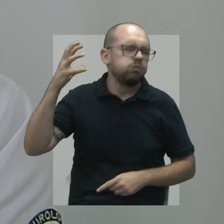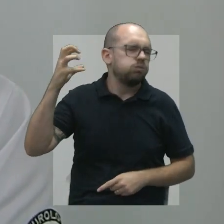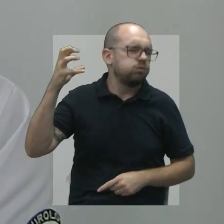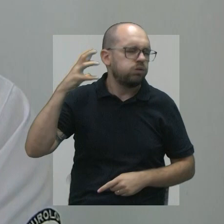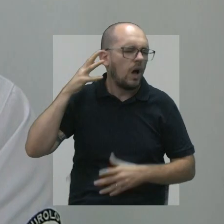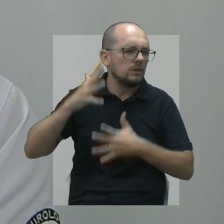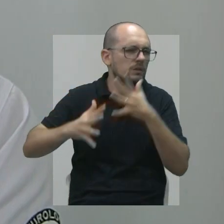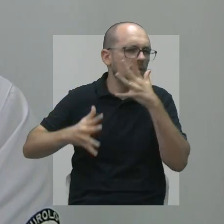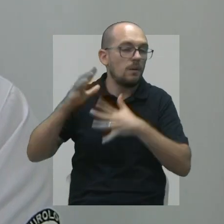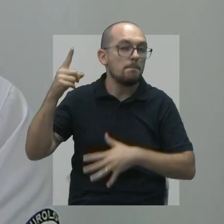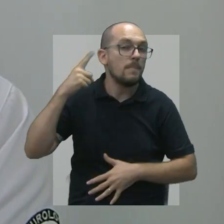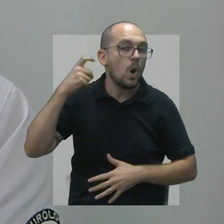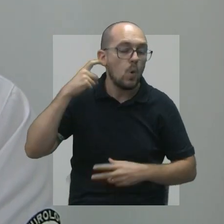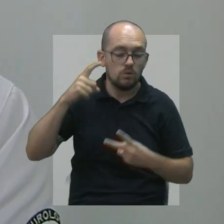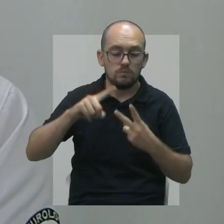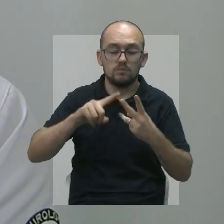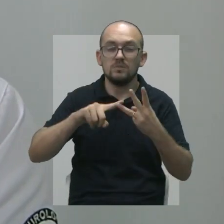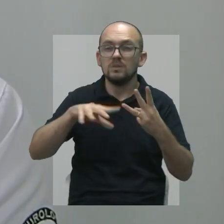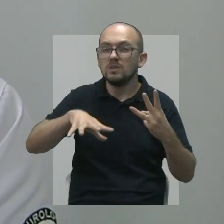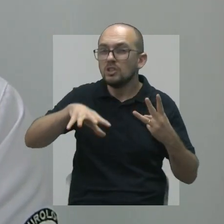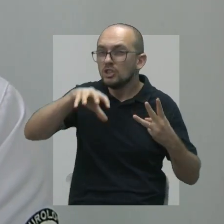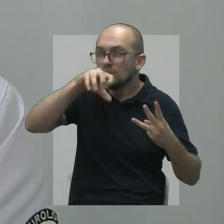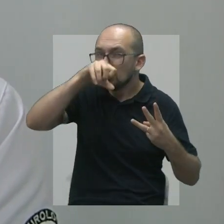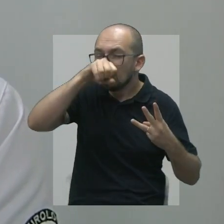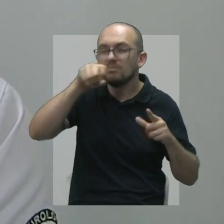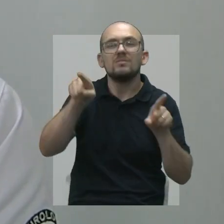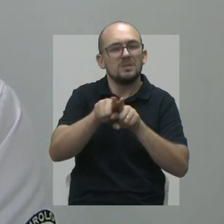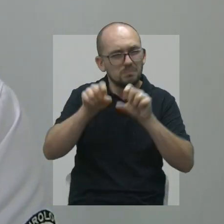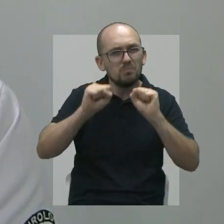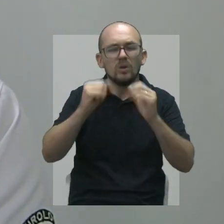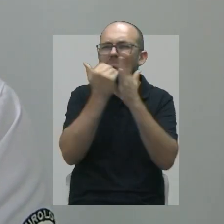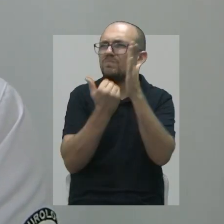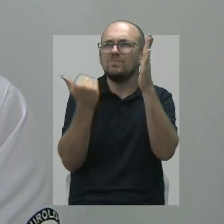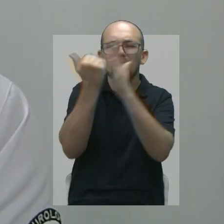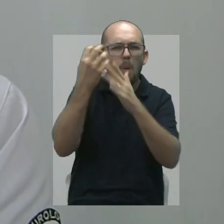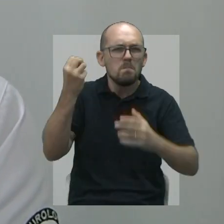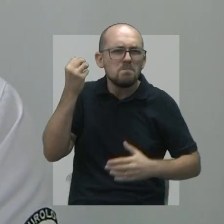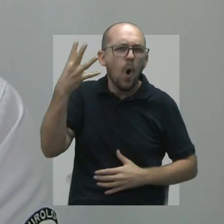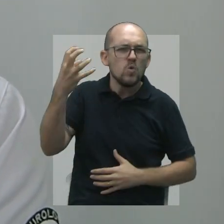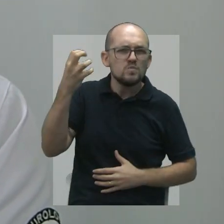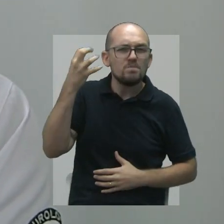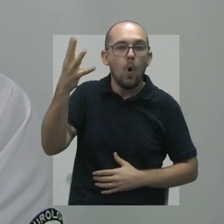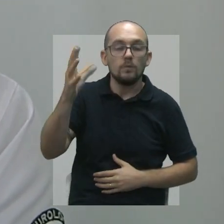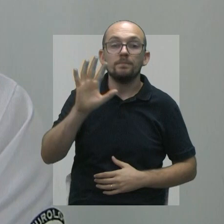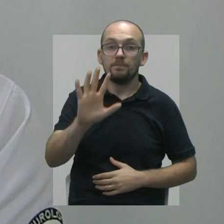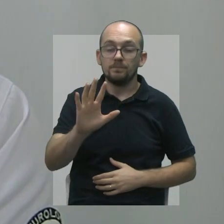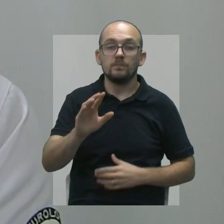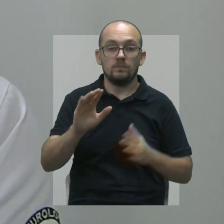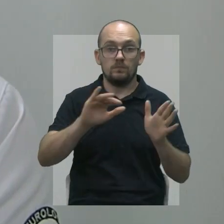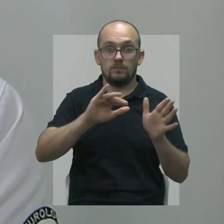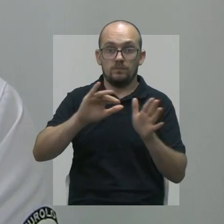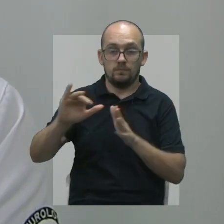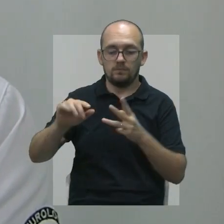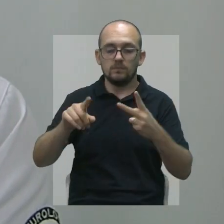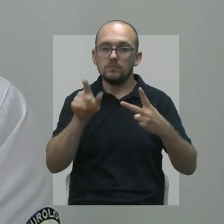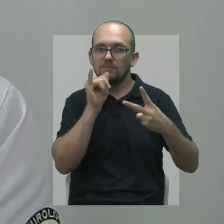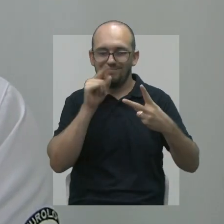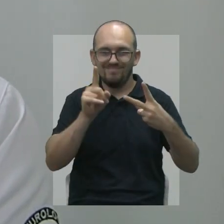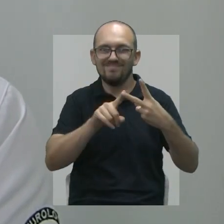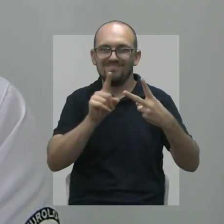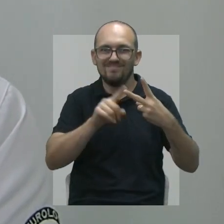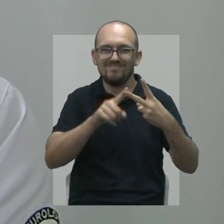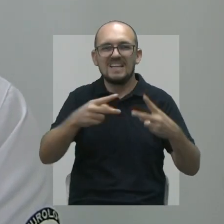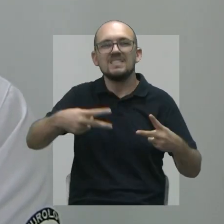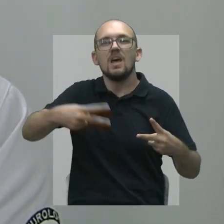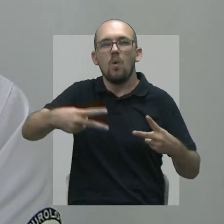e muitas vezes até o cheiro pode piorar essa dor de cabeça. Já as cefaleias secundárias são aquelas